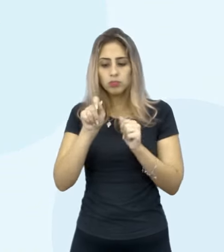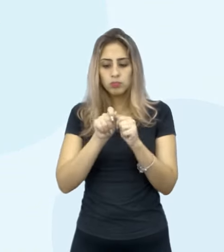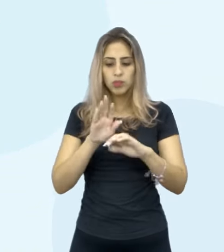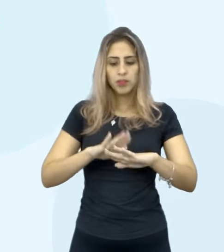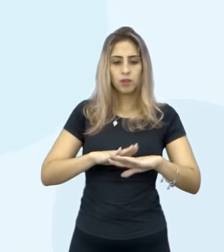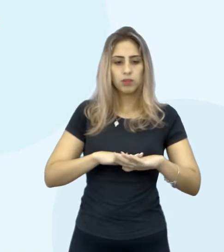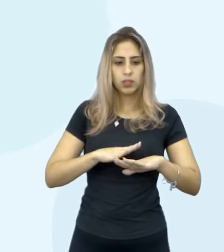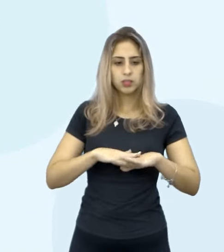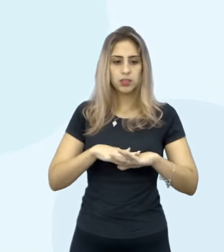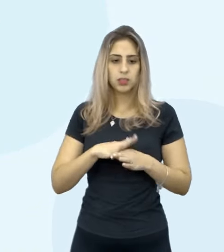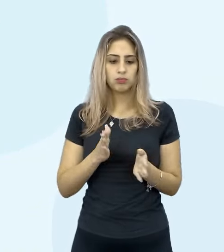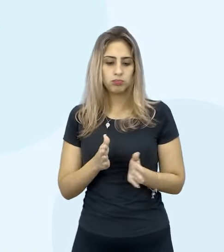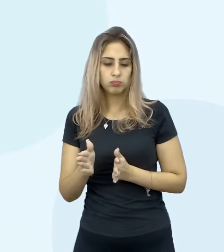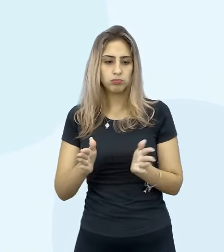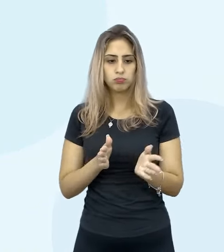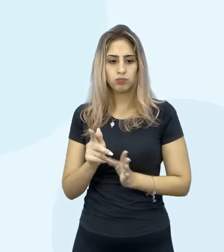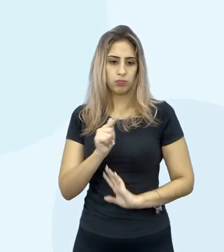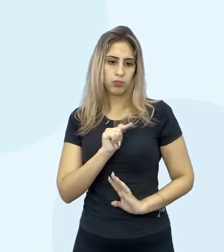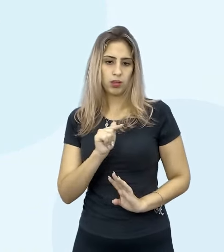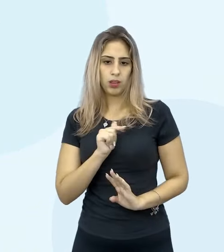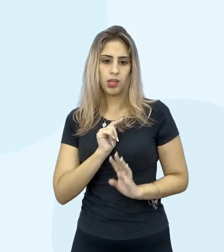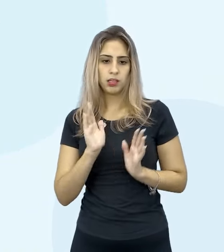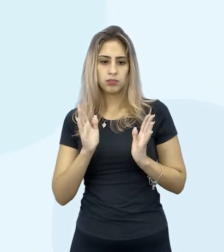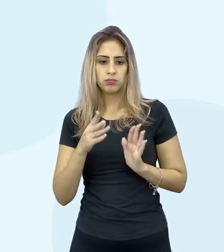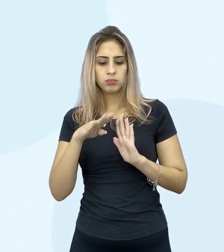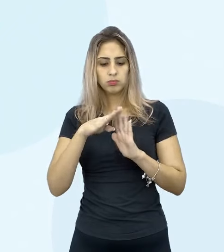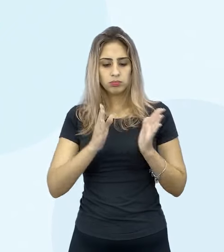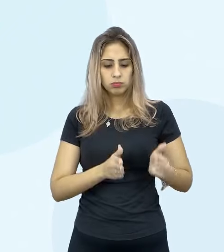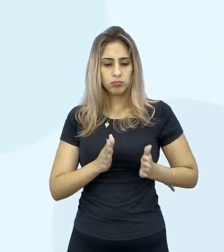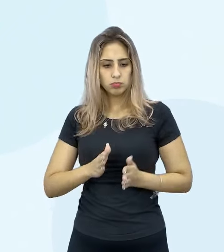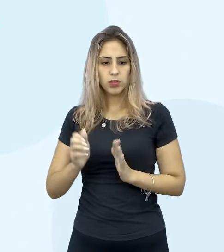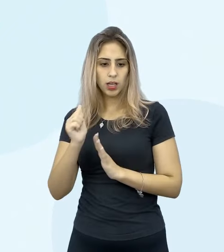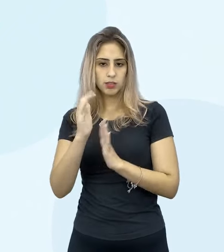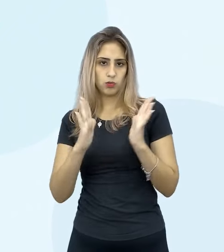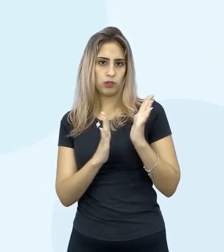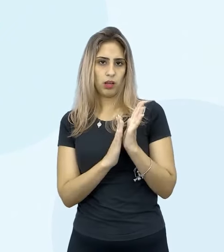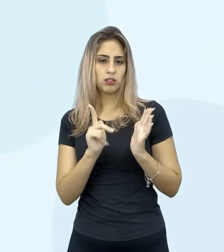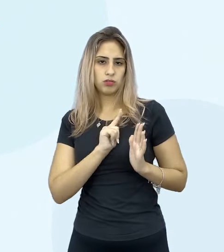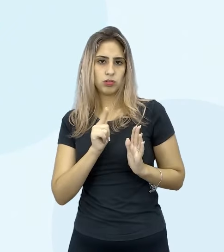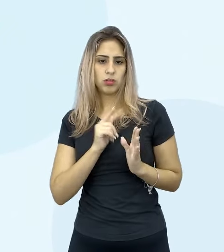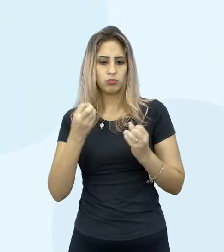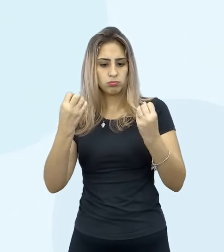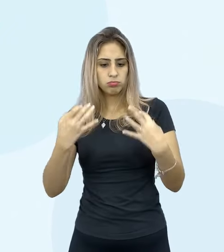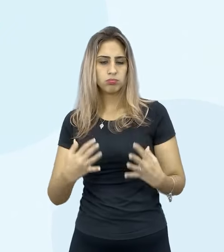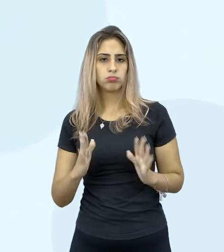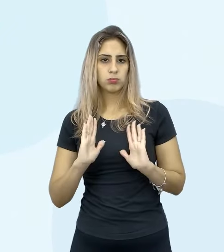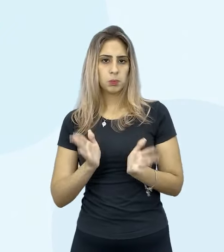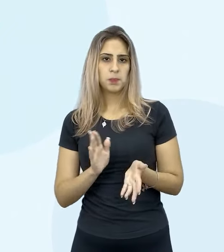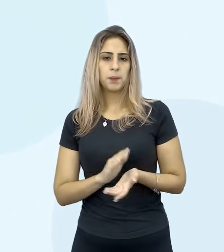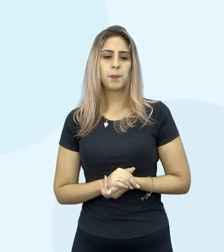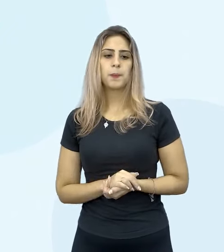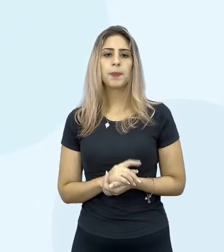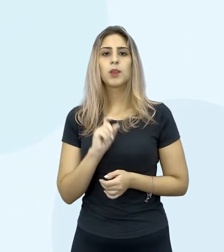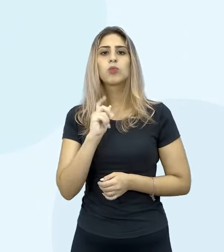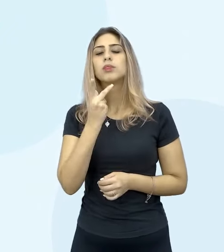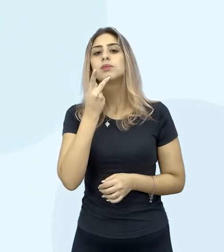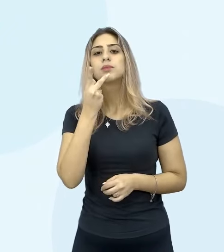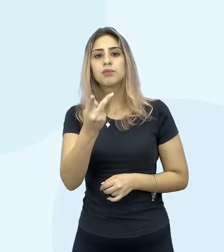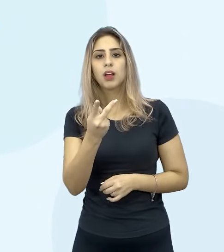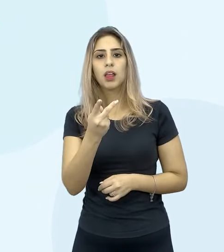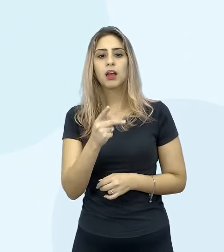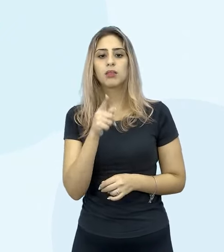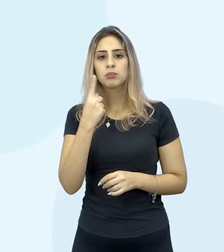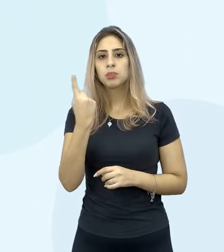fazendo as etapas ali da abordagem da atividade, né? Então, o que vai ser abordado, né, nessa